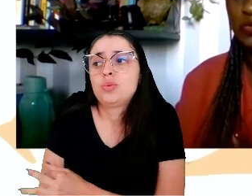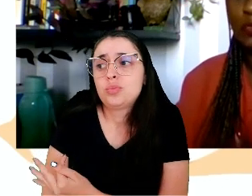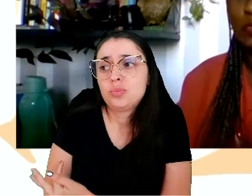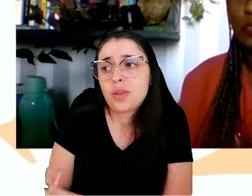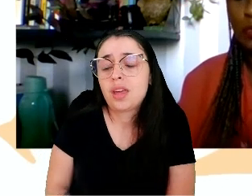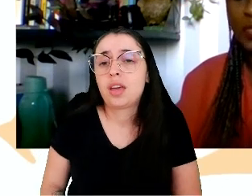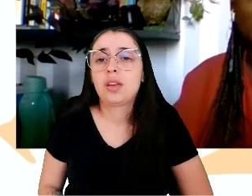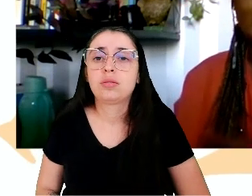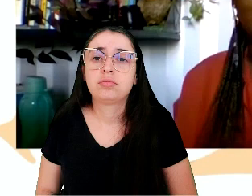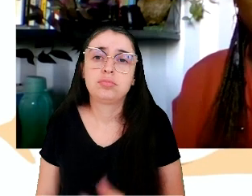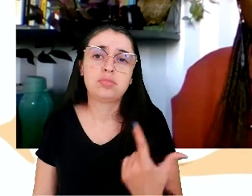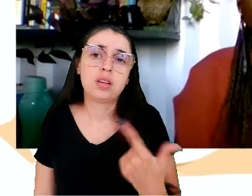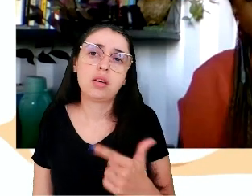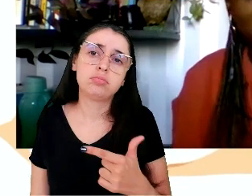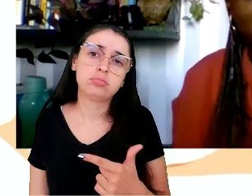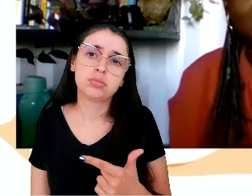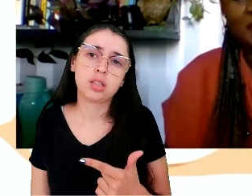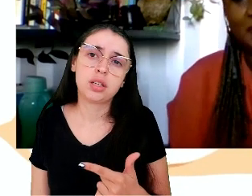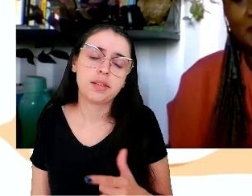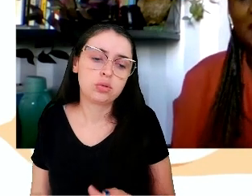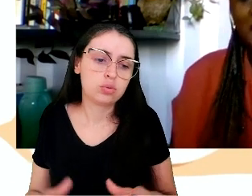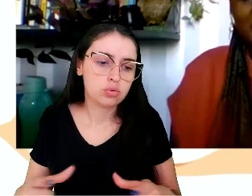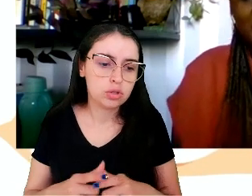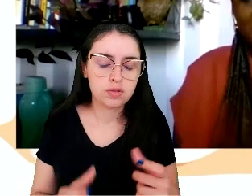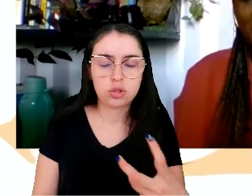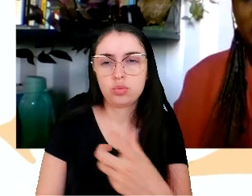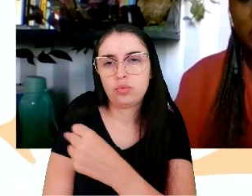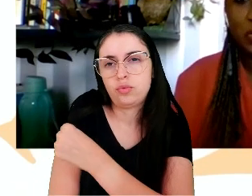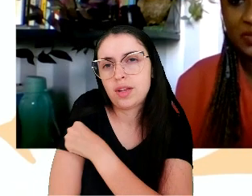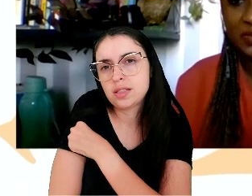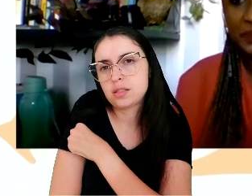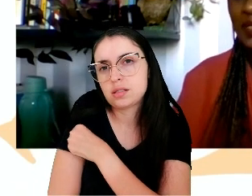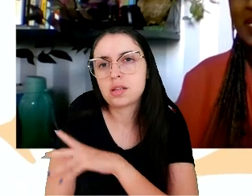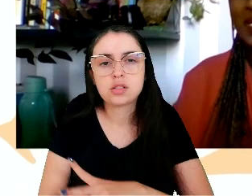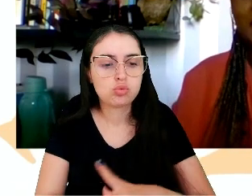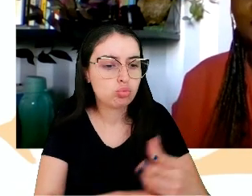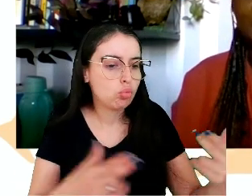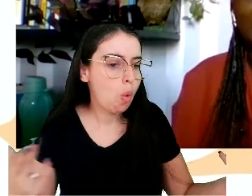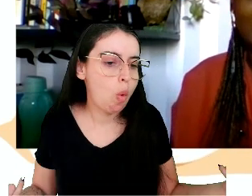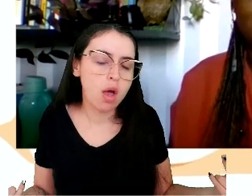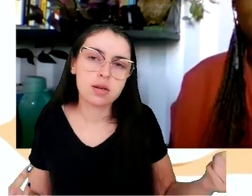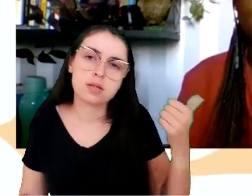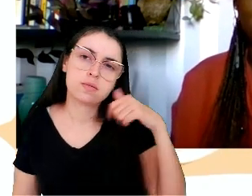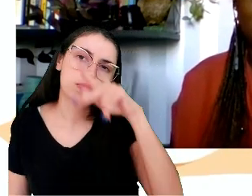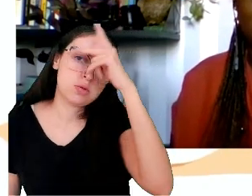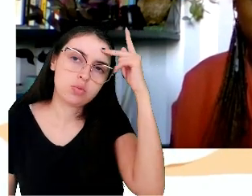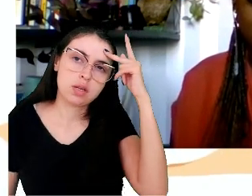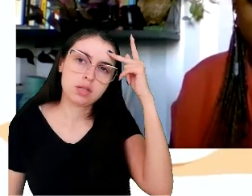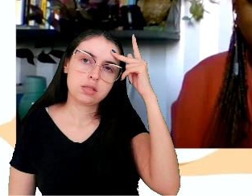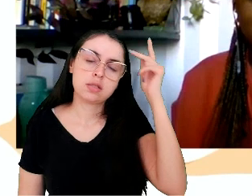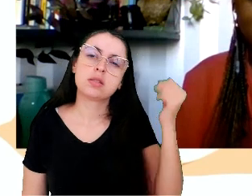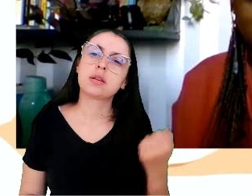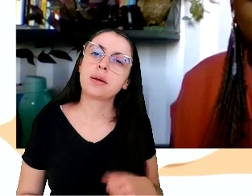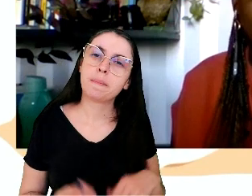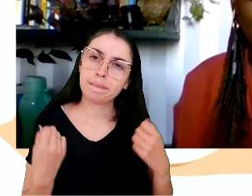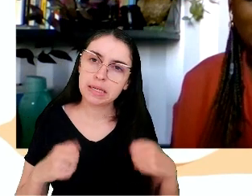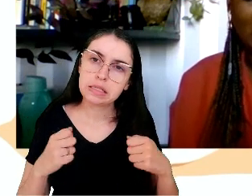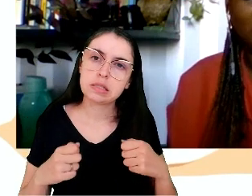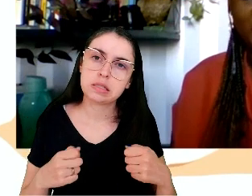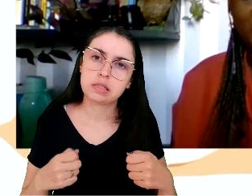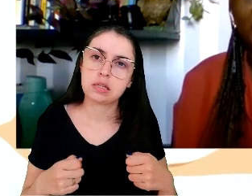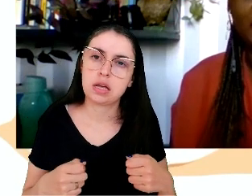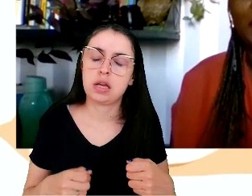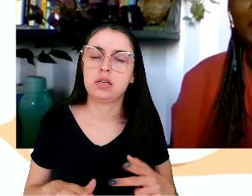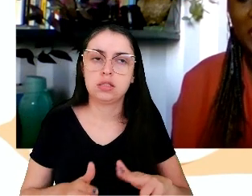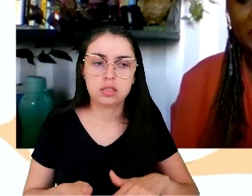temos uma distribuição de vacinas que atenda a todos, e a necessidade de se manter sendo